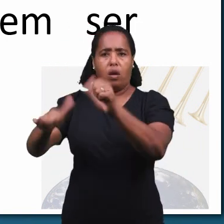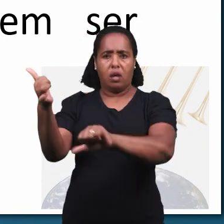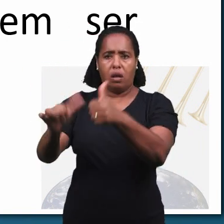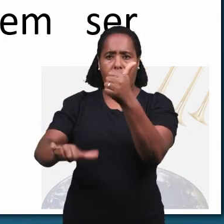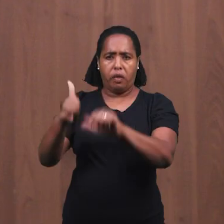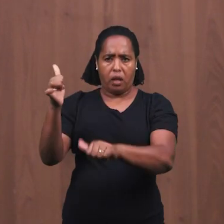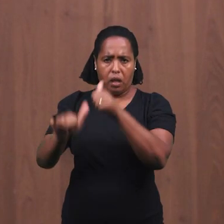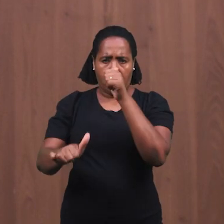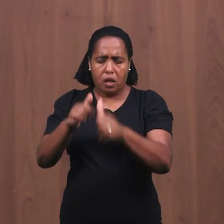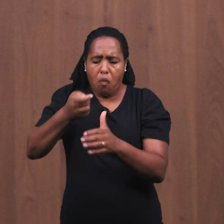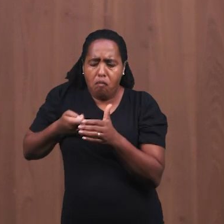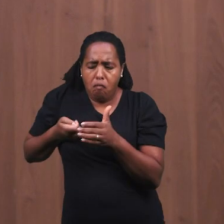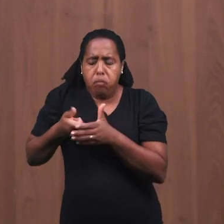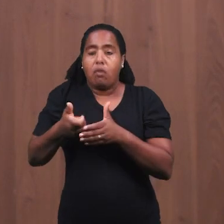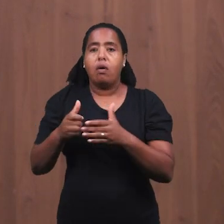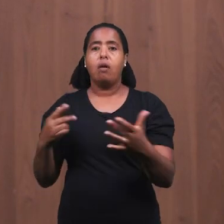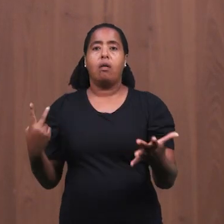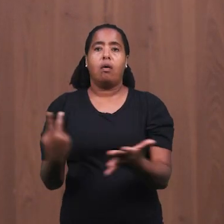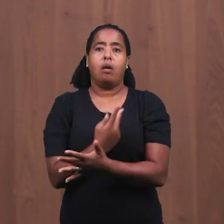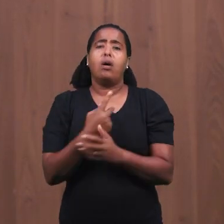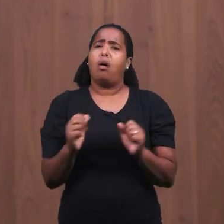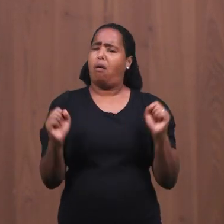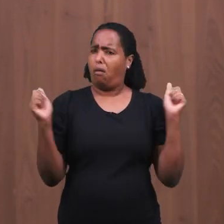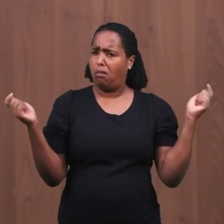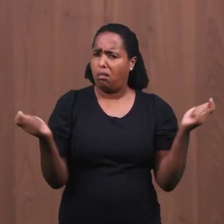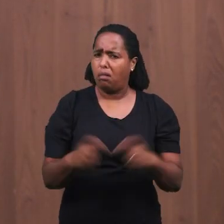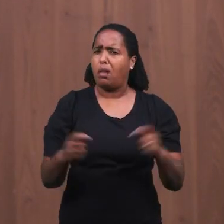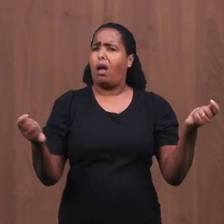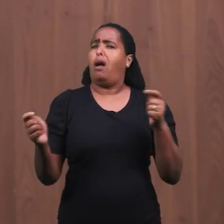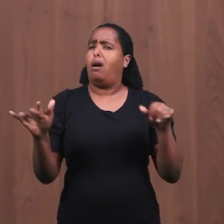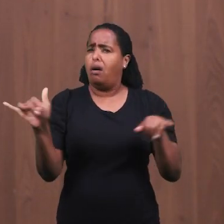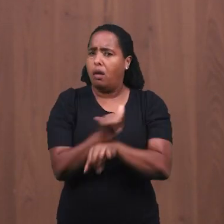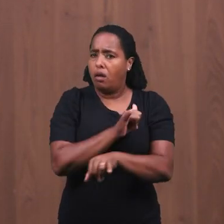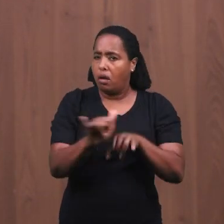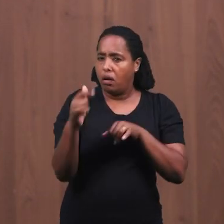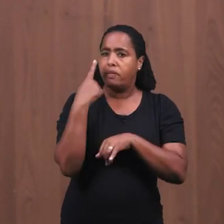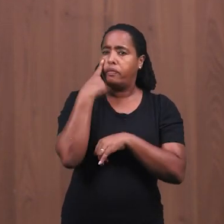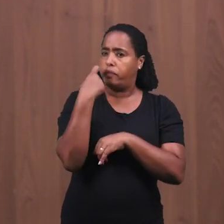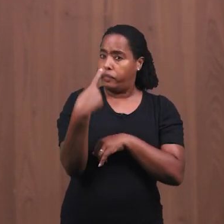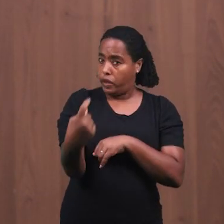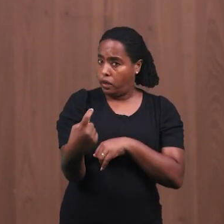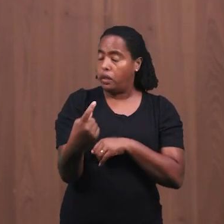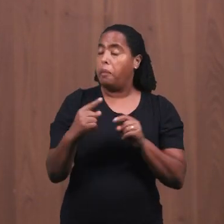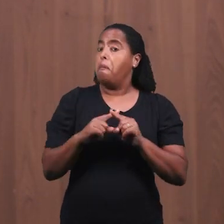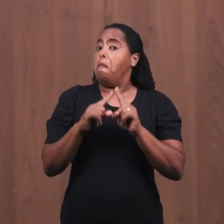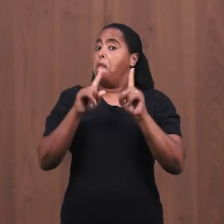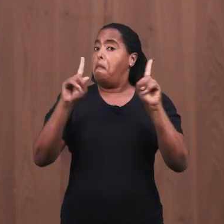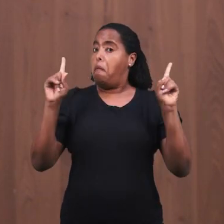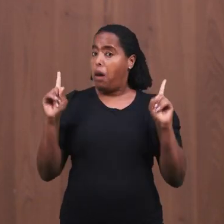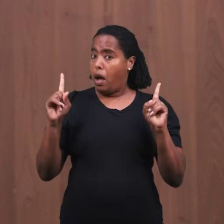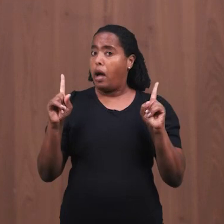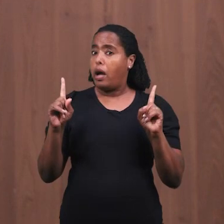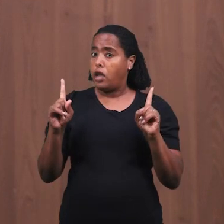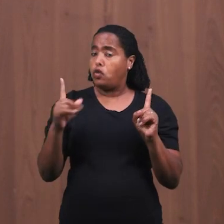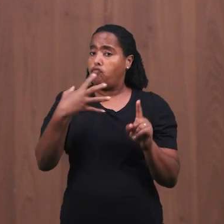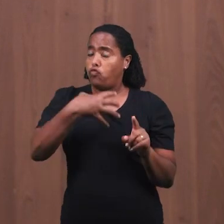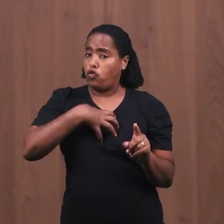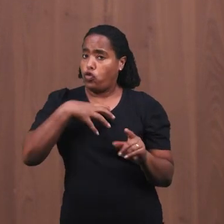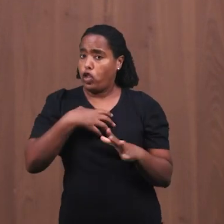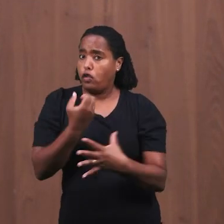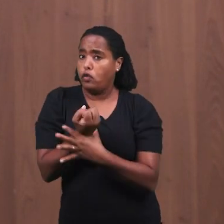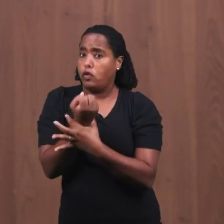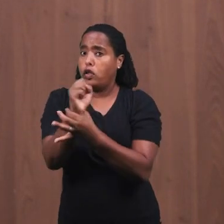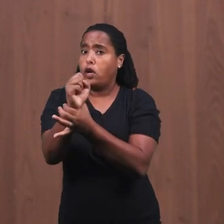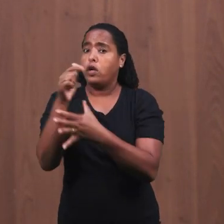já está prestes a acontecer pode até parecer uma estratégia interessante. Contudo, o modo mais seguro